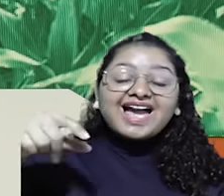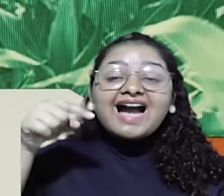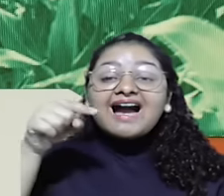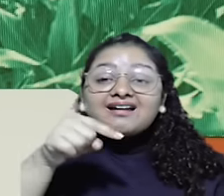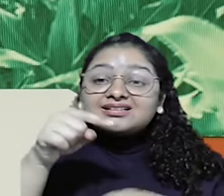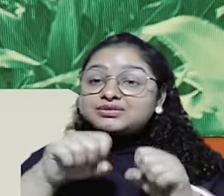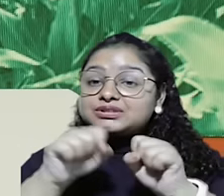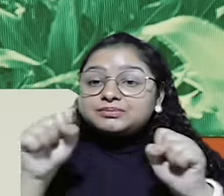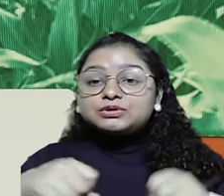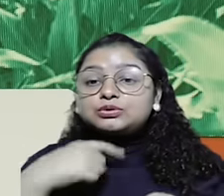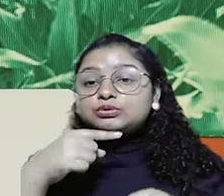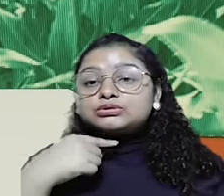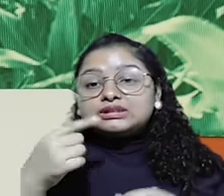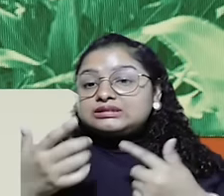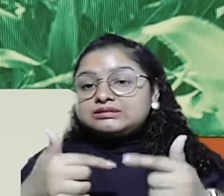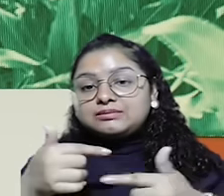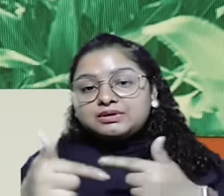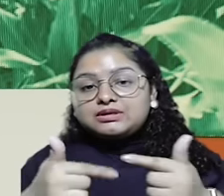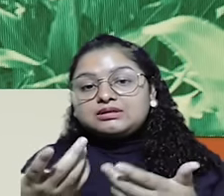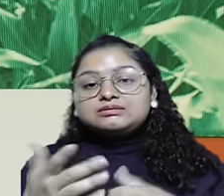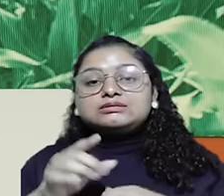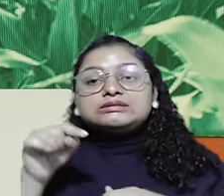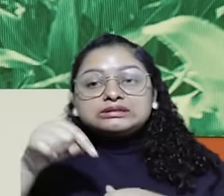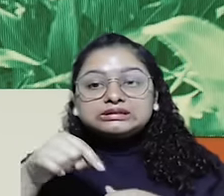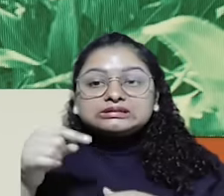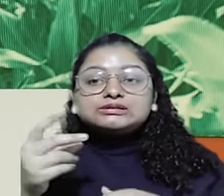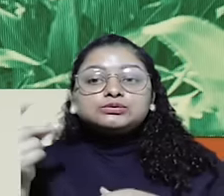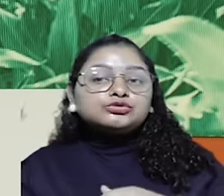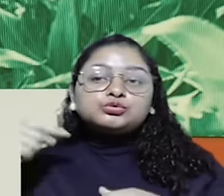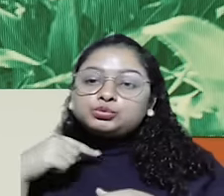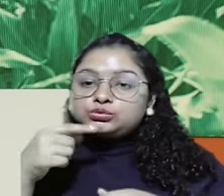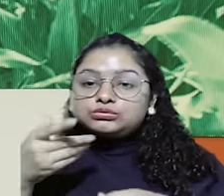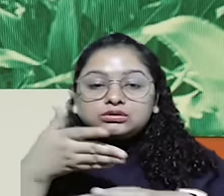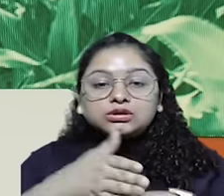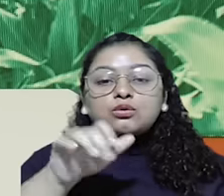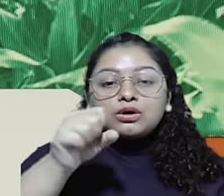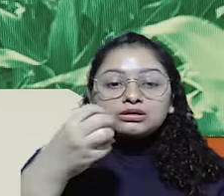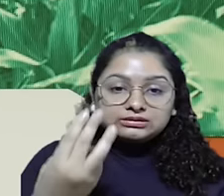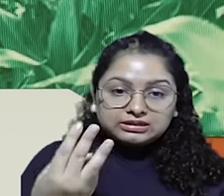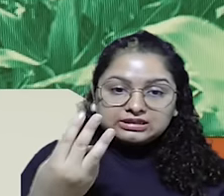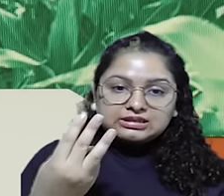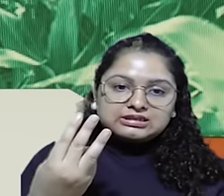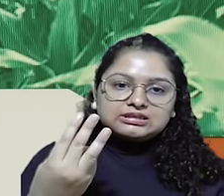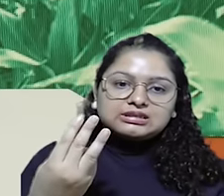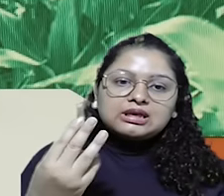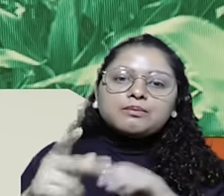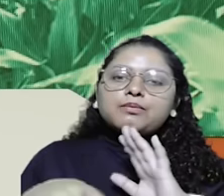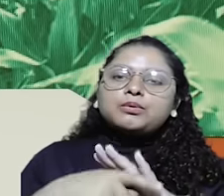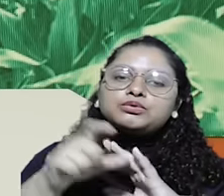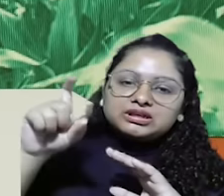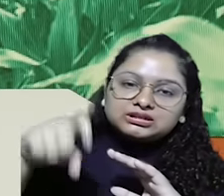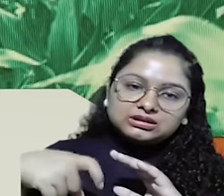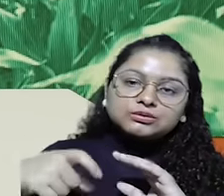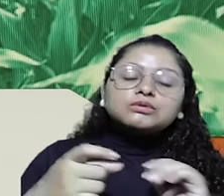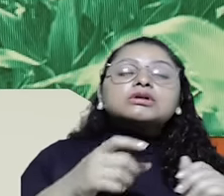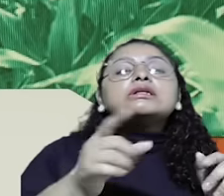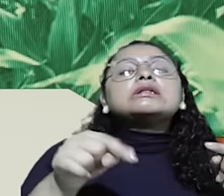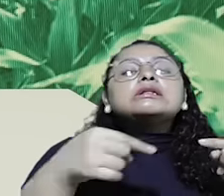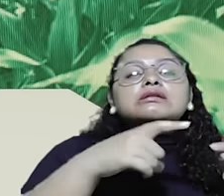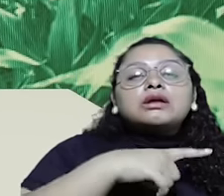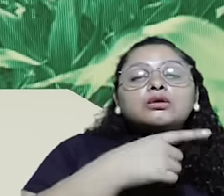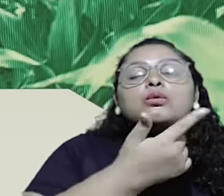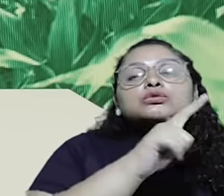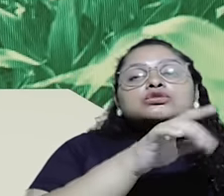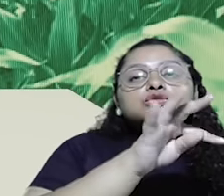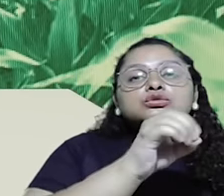web e nem o emissor antigo tá então é o A3 aquele de cartãozinho e aquele de token que vem com a